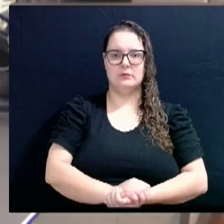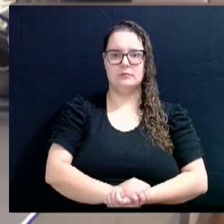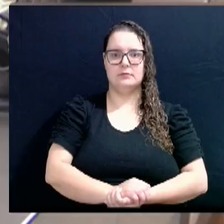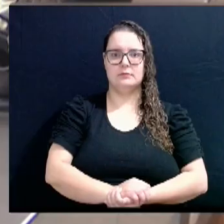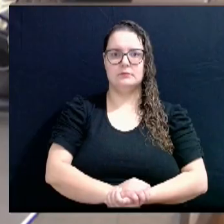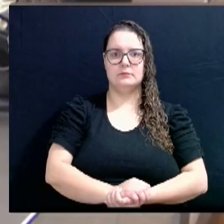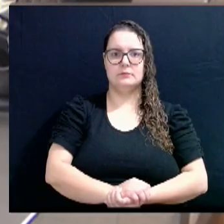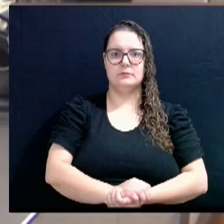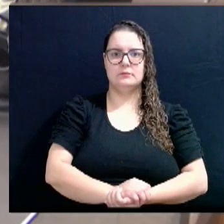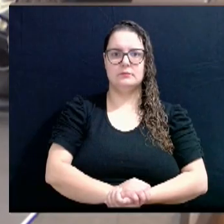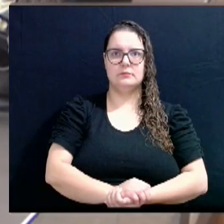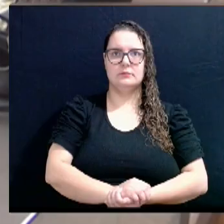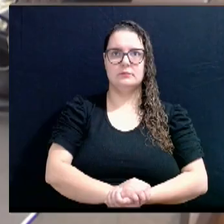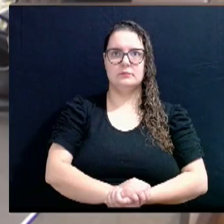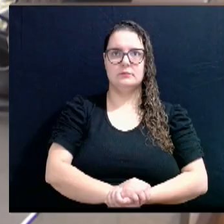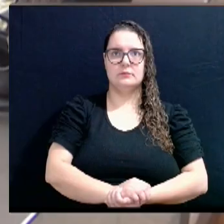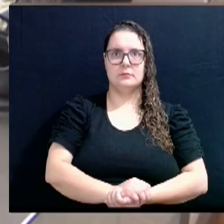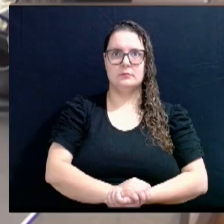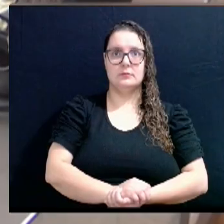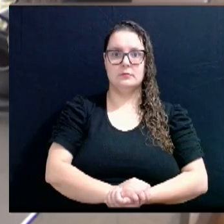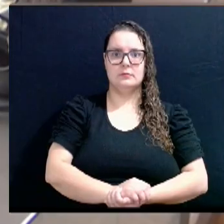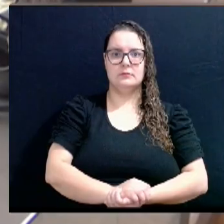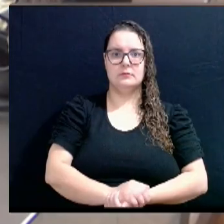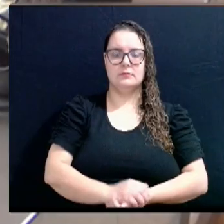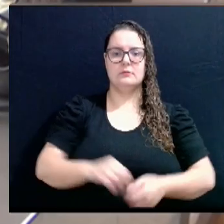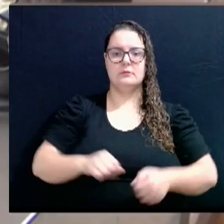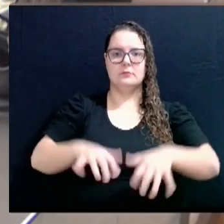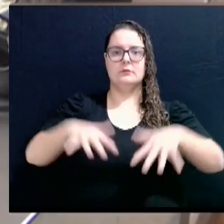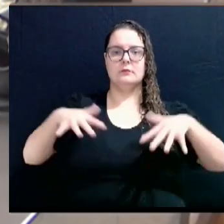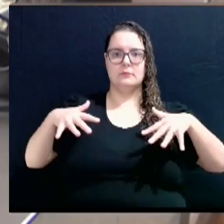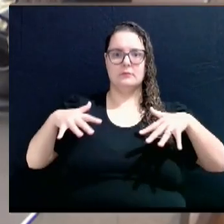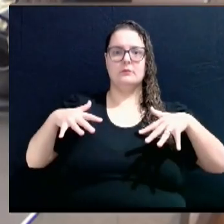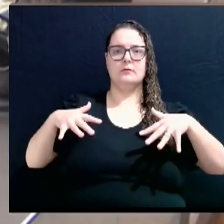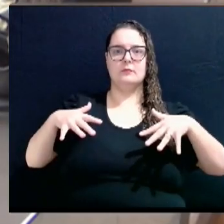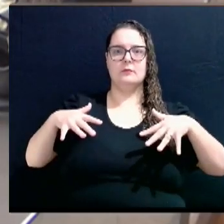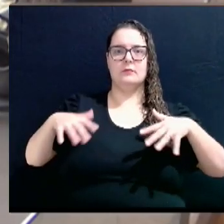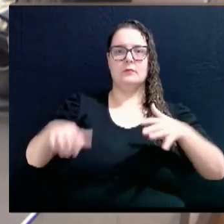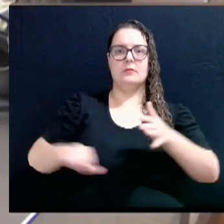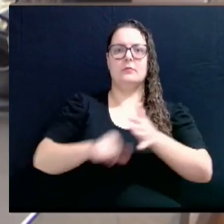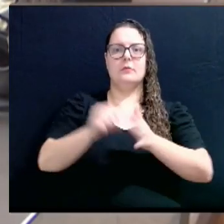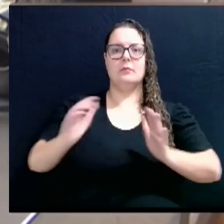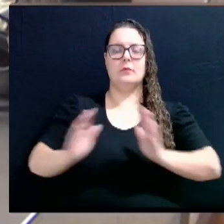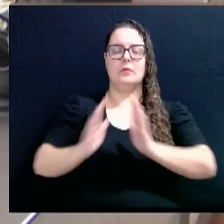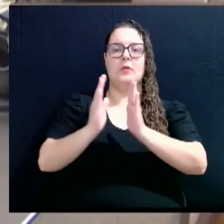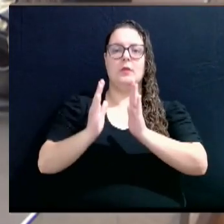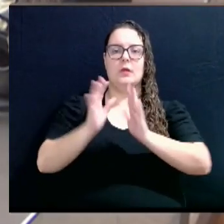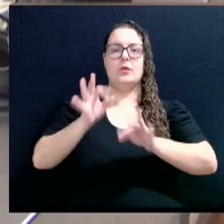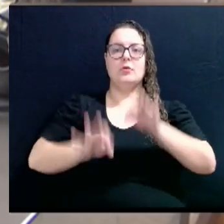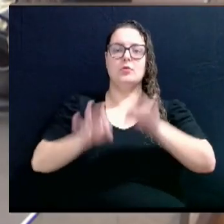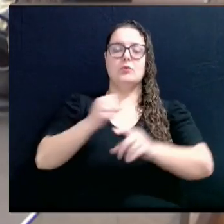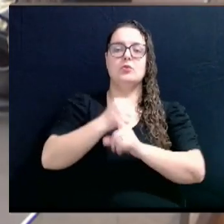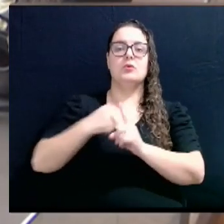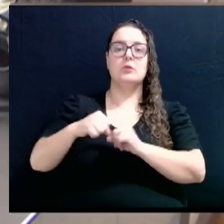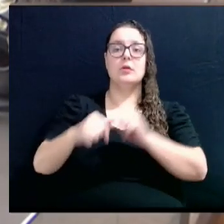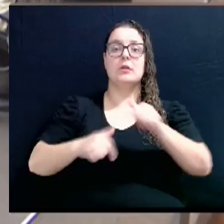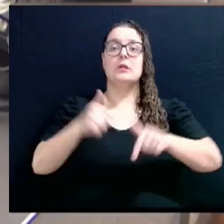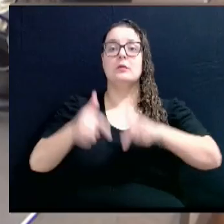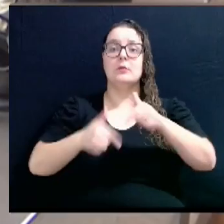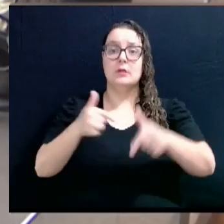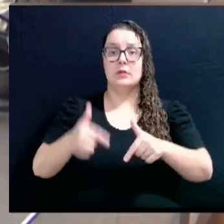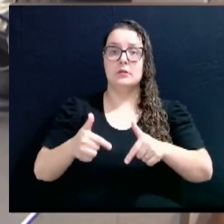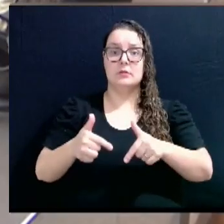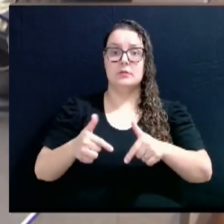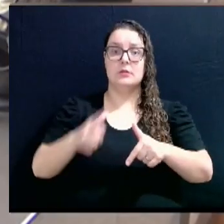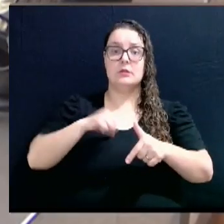O plenário da Câmara foi o palco do primeiro encontro da Frente Parlamentar de Justiça Social e Trabalhista, que tem como